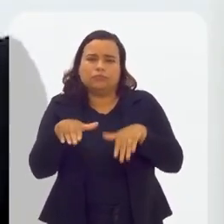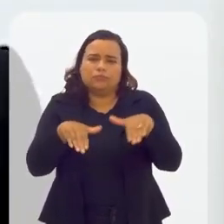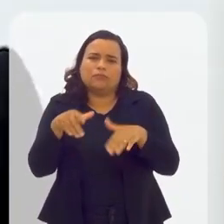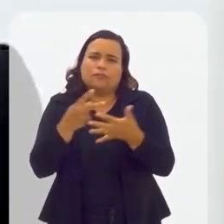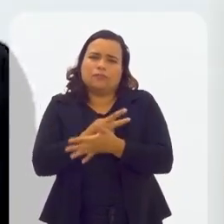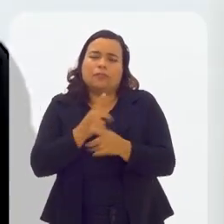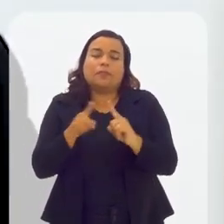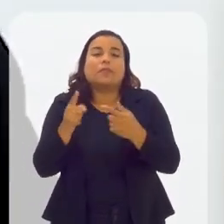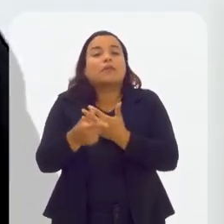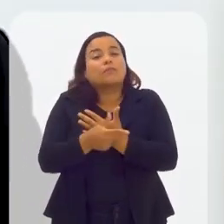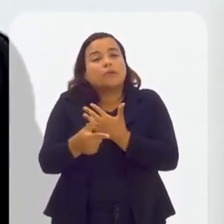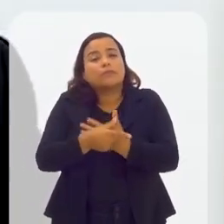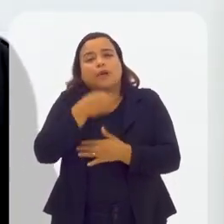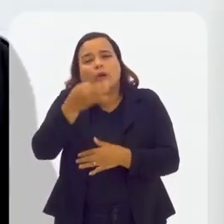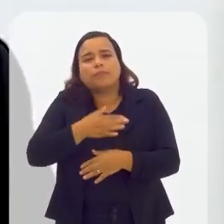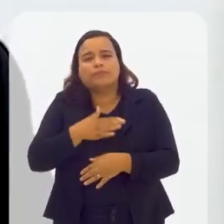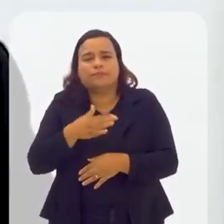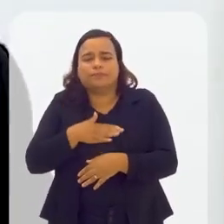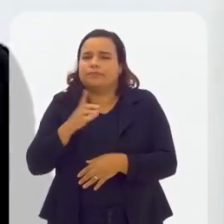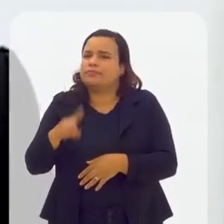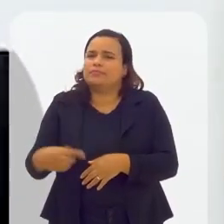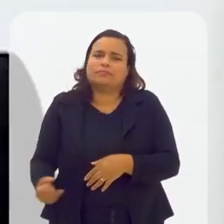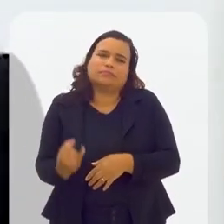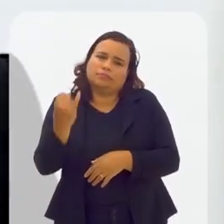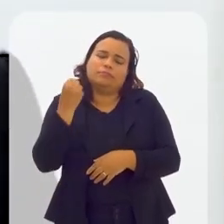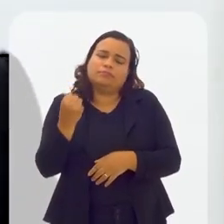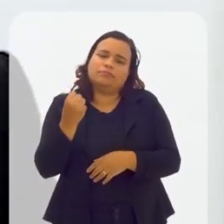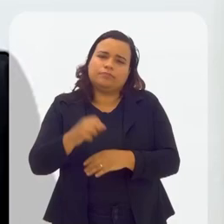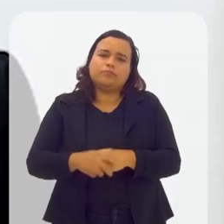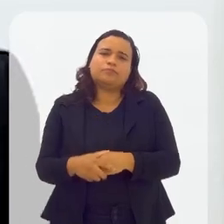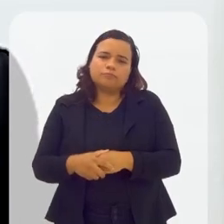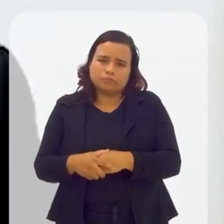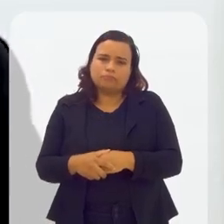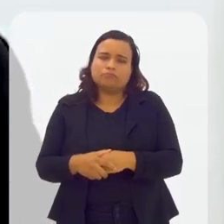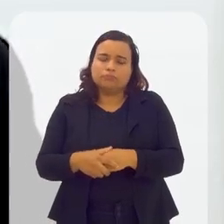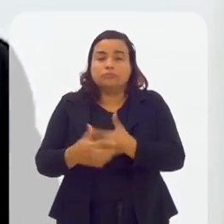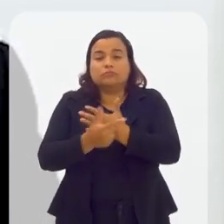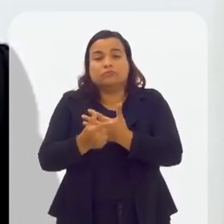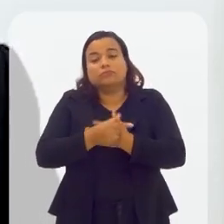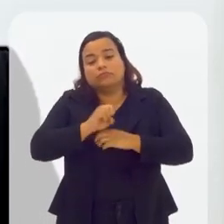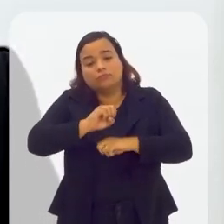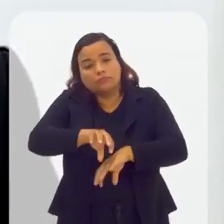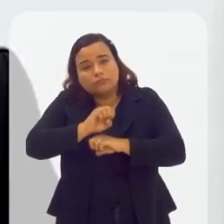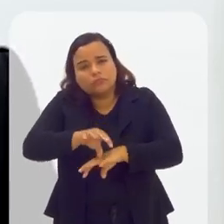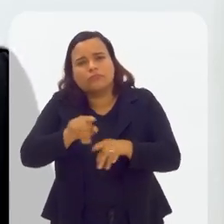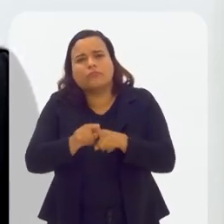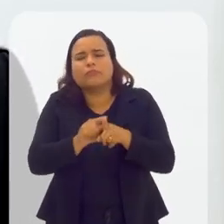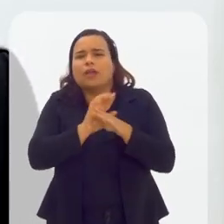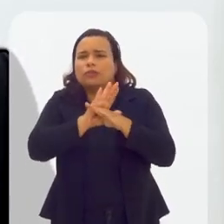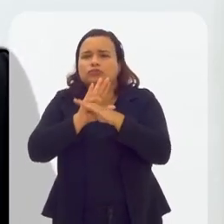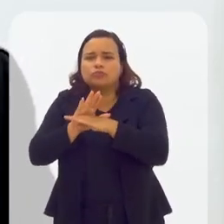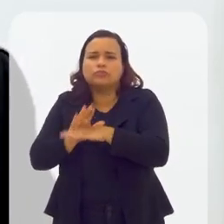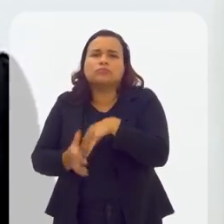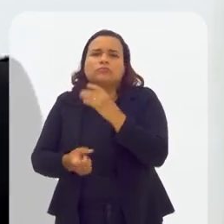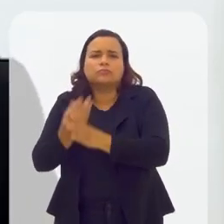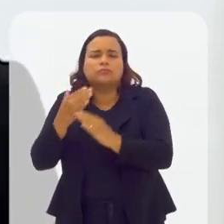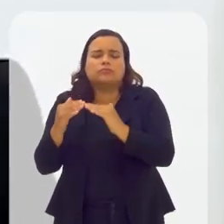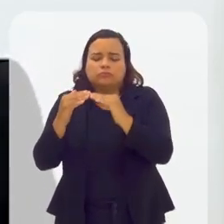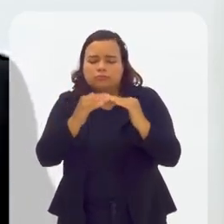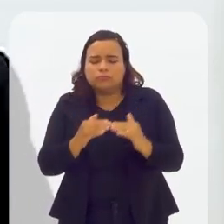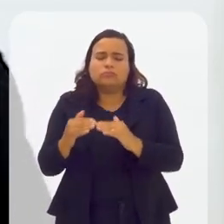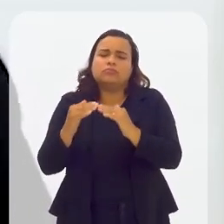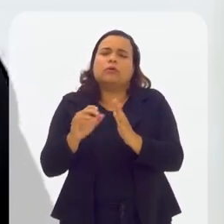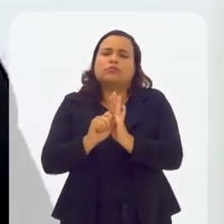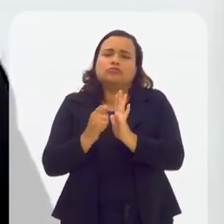muita discussão às vezes. Mas eles têm um papel, na minha opinião, fundamental, que é um papel educativo e de